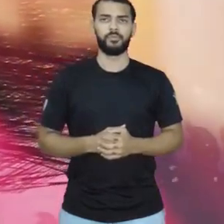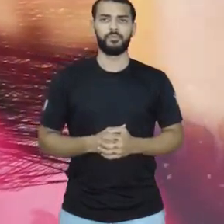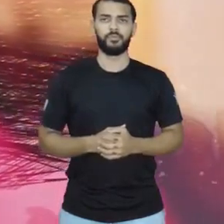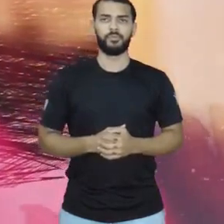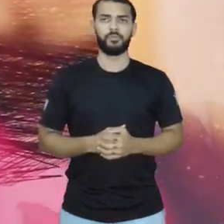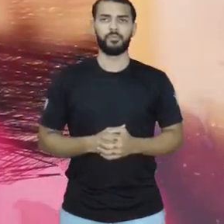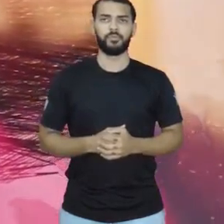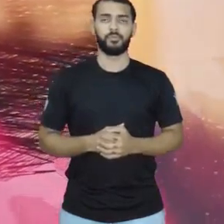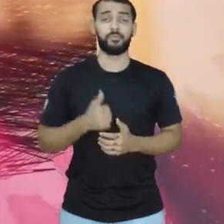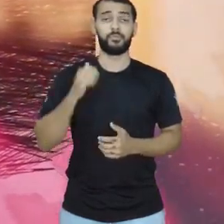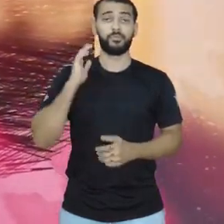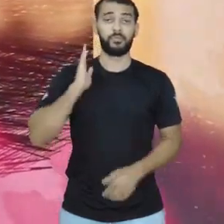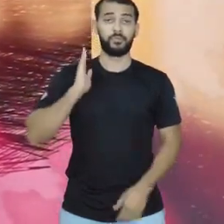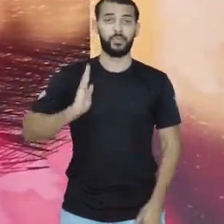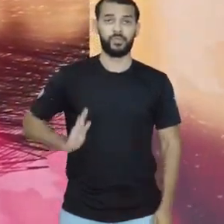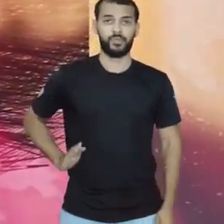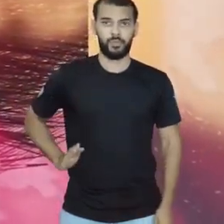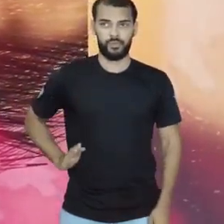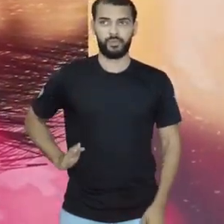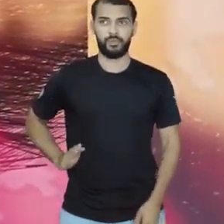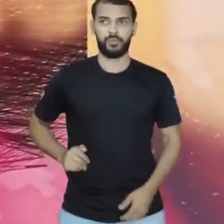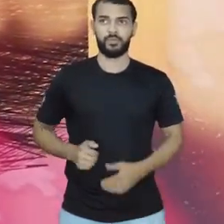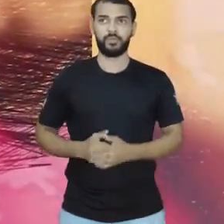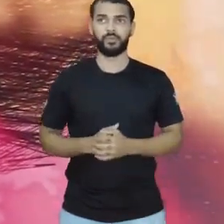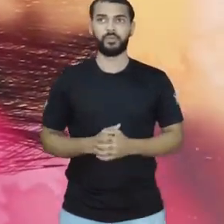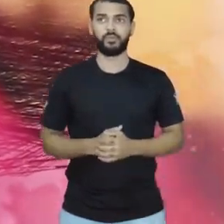Bolsa Família.